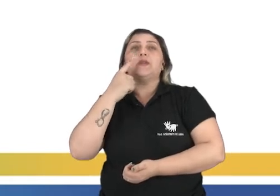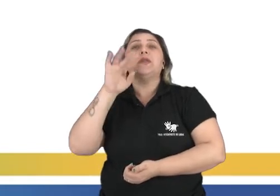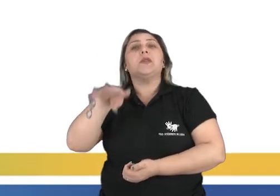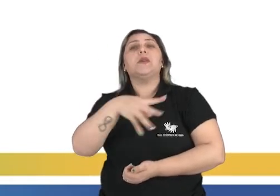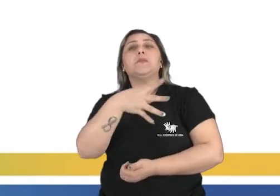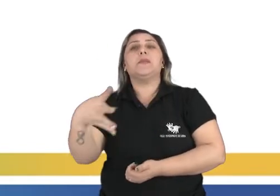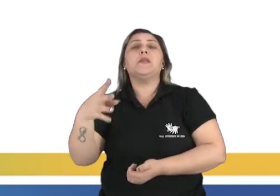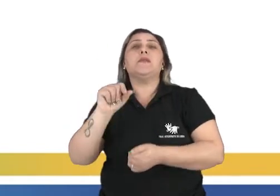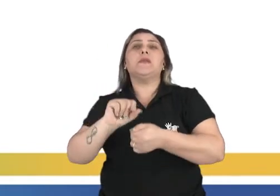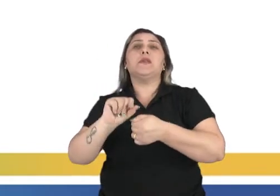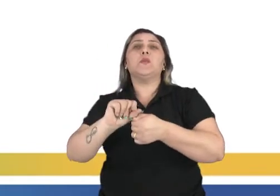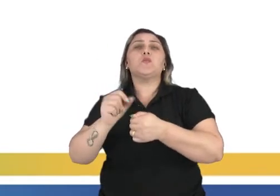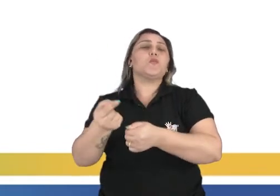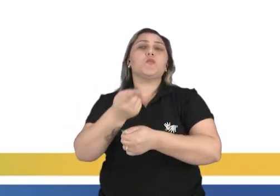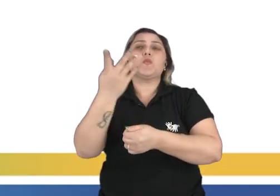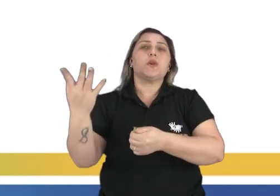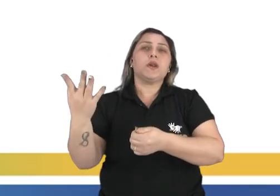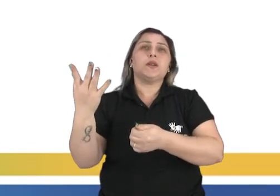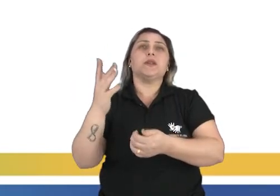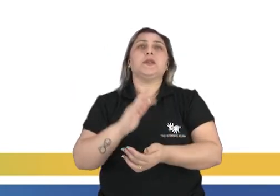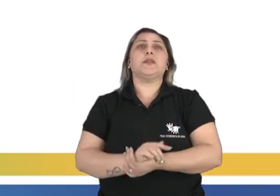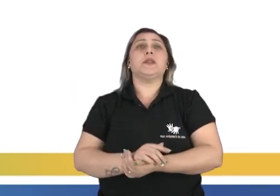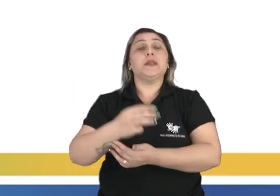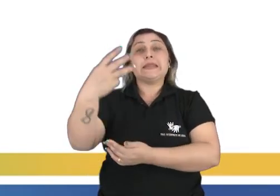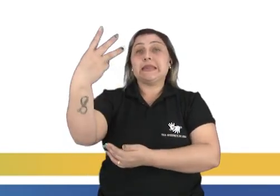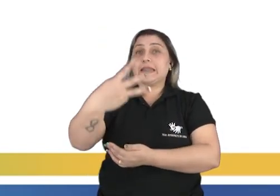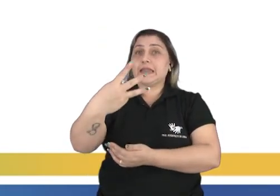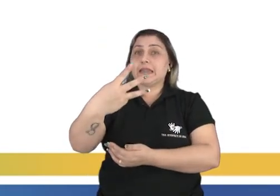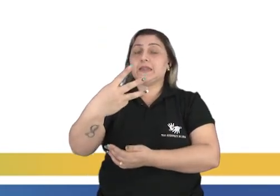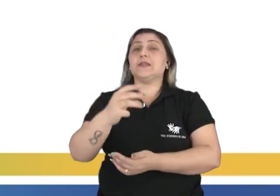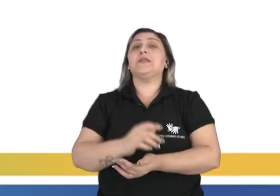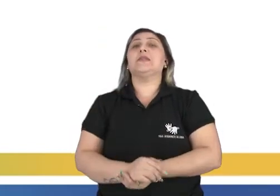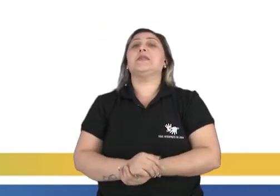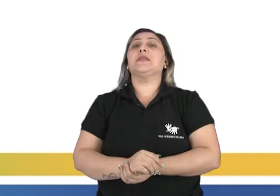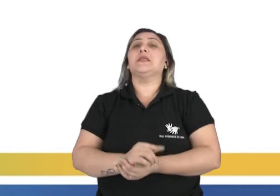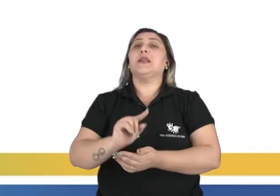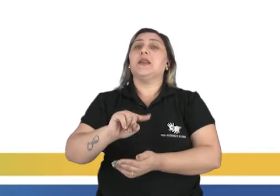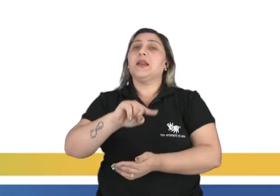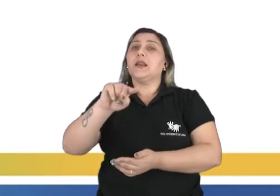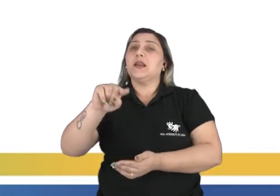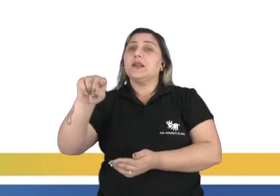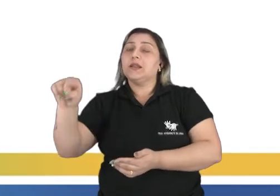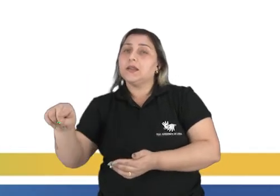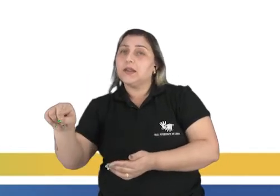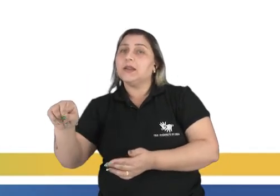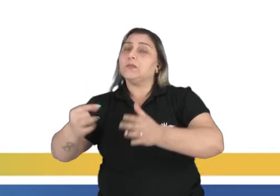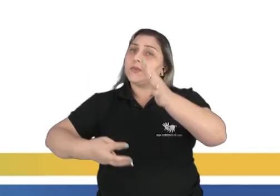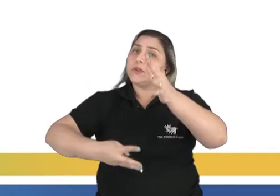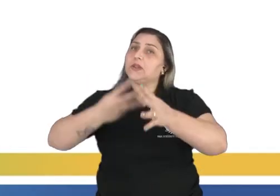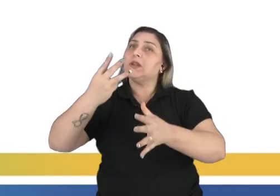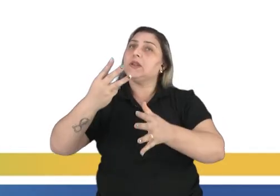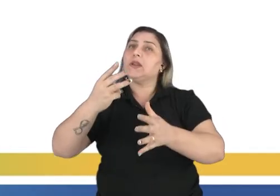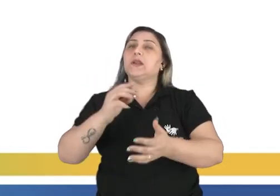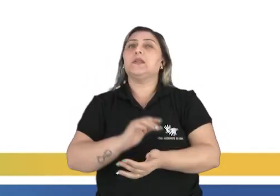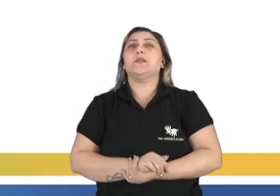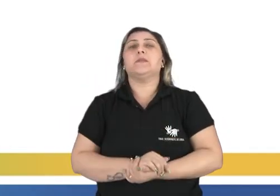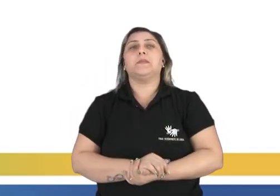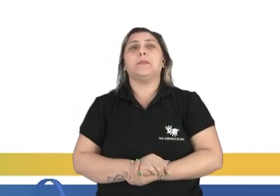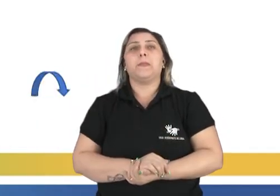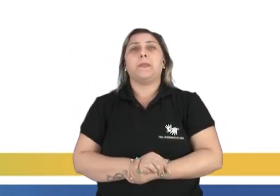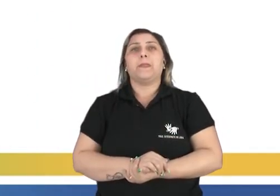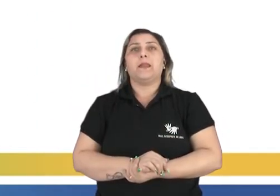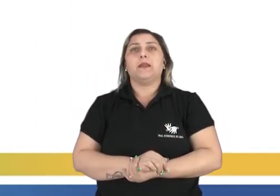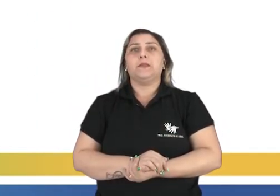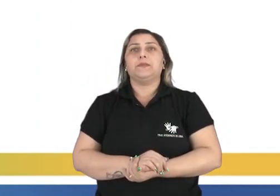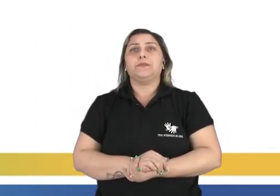e você vai observar quantas casas ela vai pular. Ou seja, ela vai pular 3 casas para a direita. Então, veja, vamos